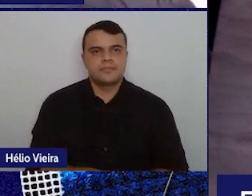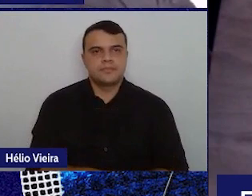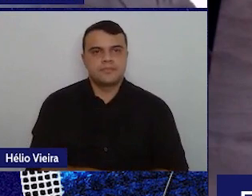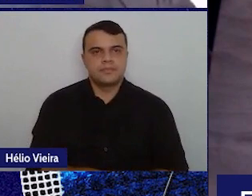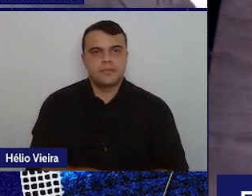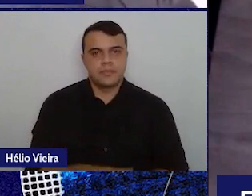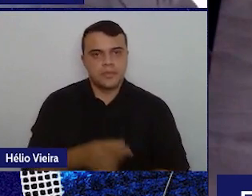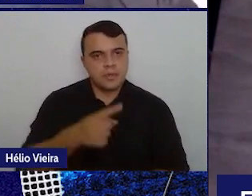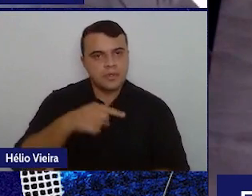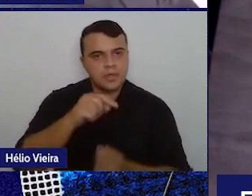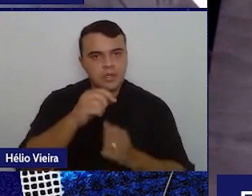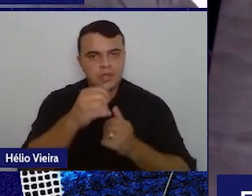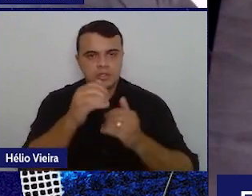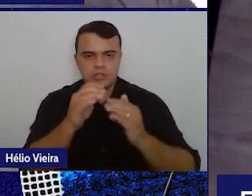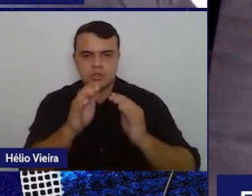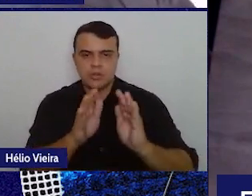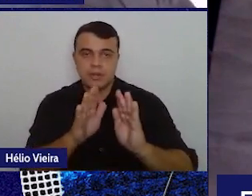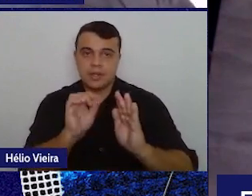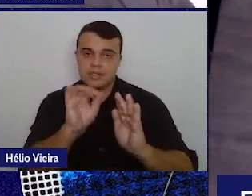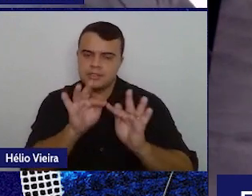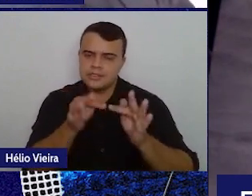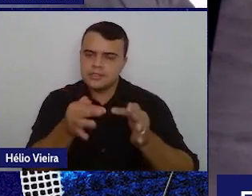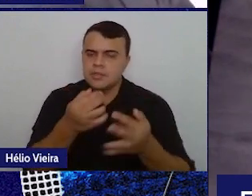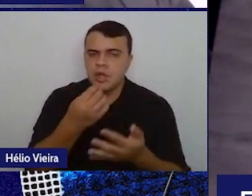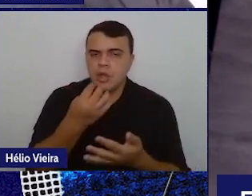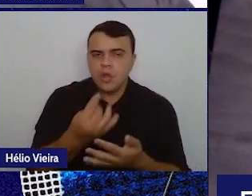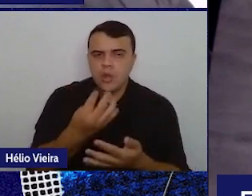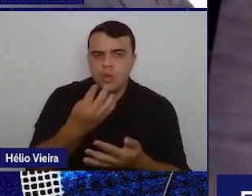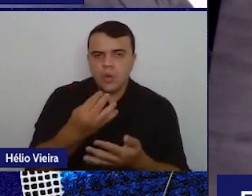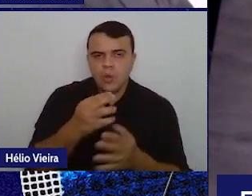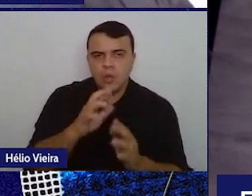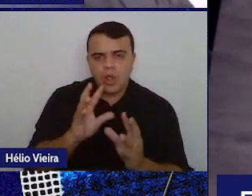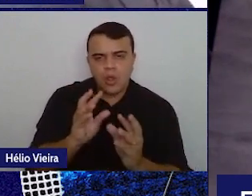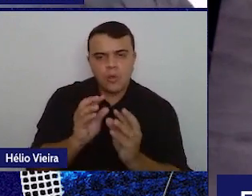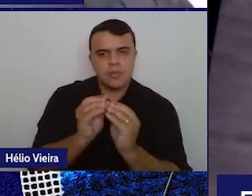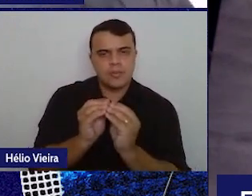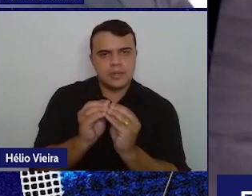Formas geométricas simples, cores complementares,